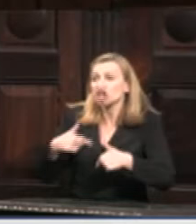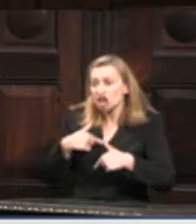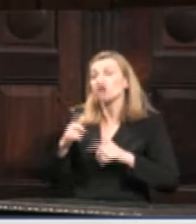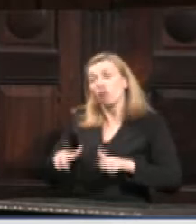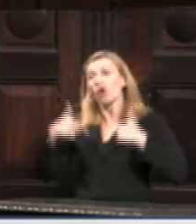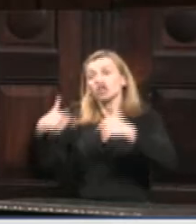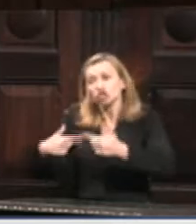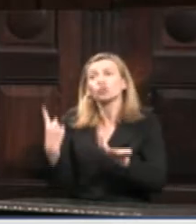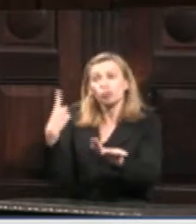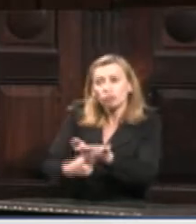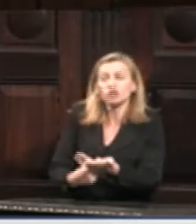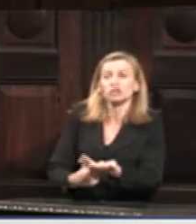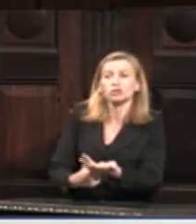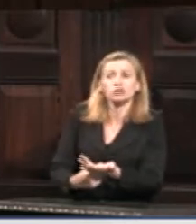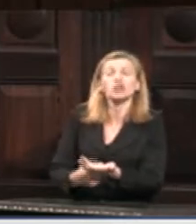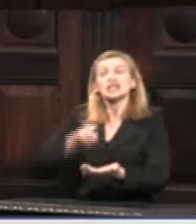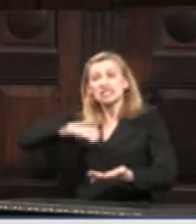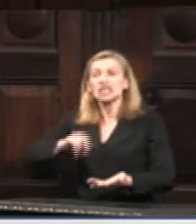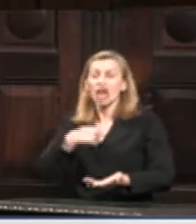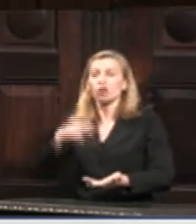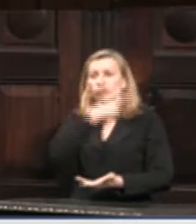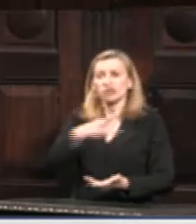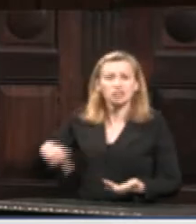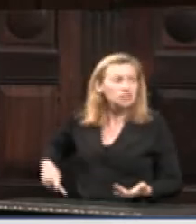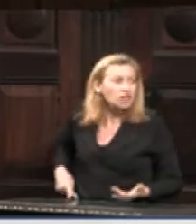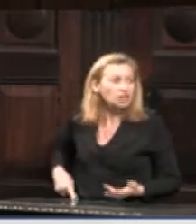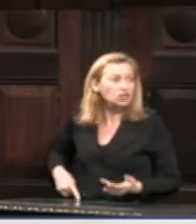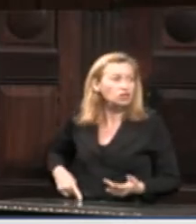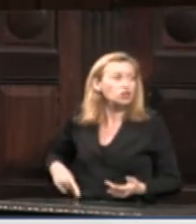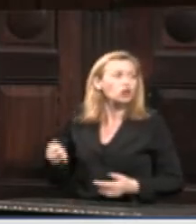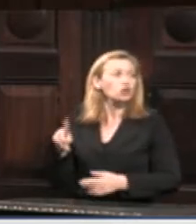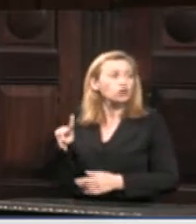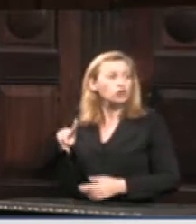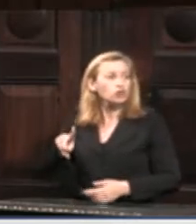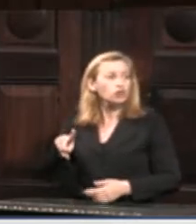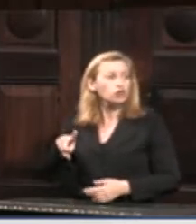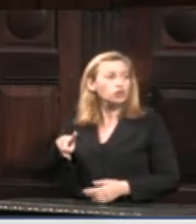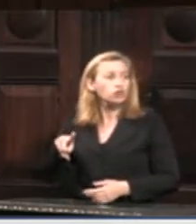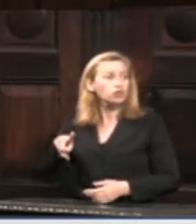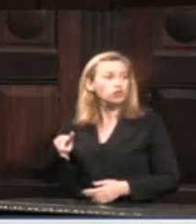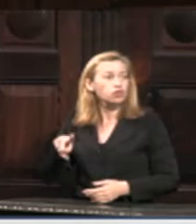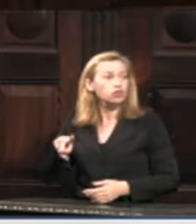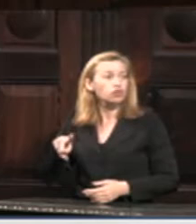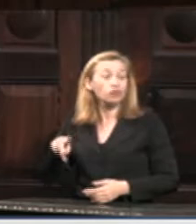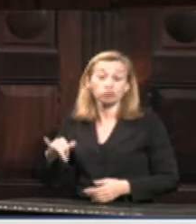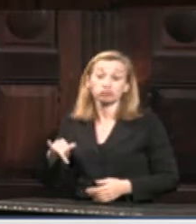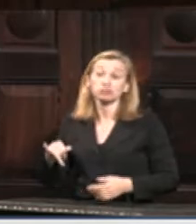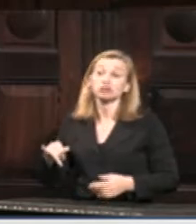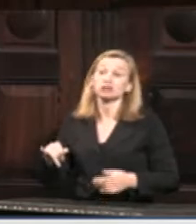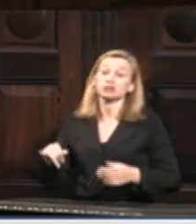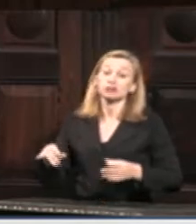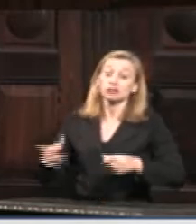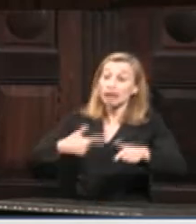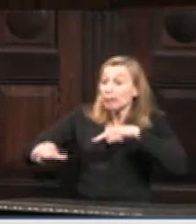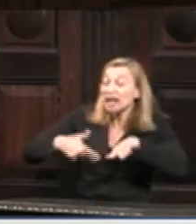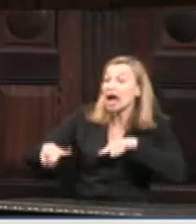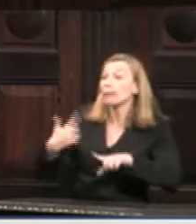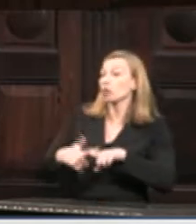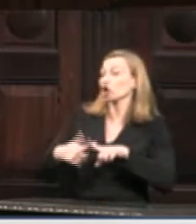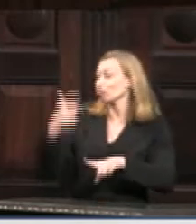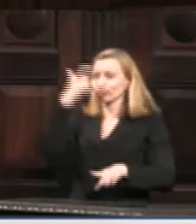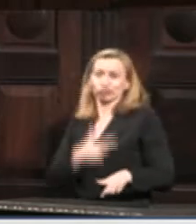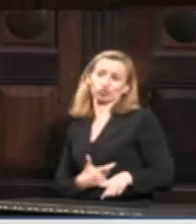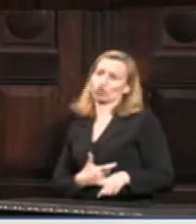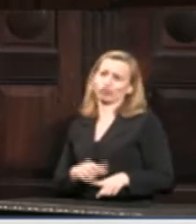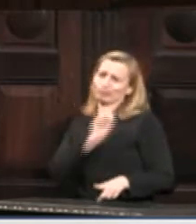um compromisso, que se eu for presidente, vou trabalhar, até porque não sou imperador, vou trabalhar dentro do